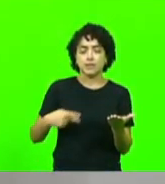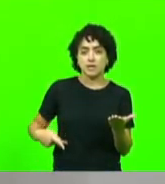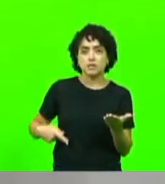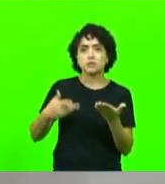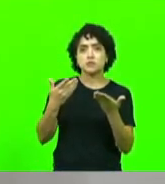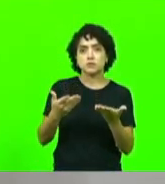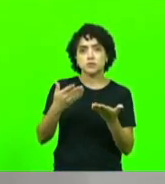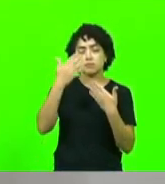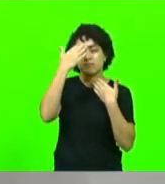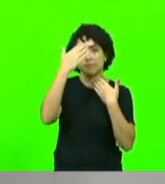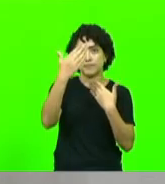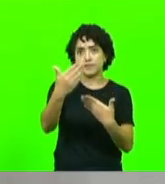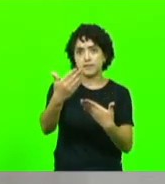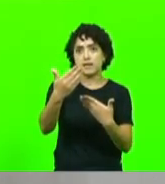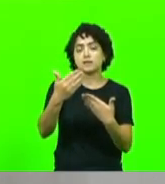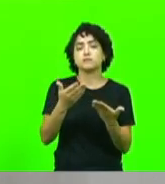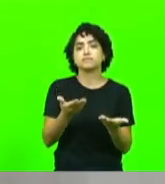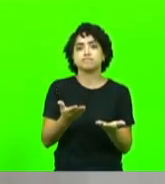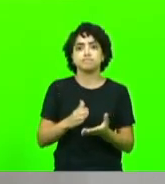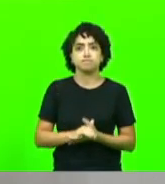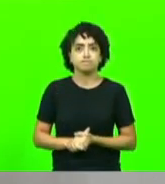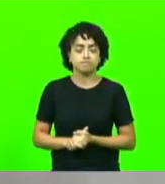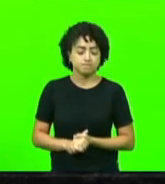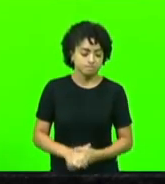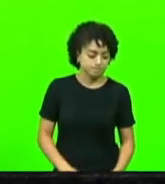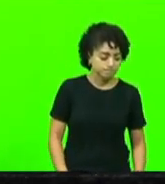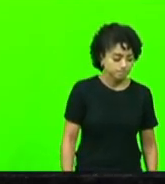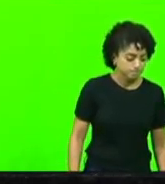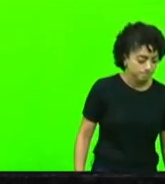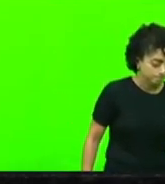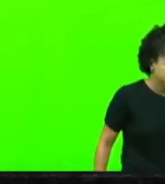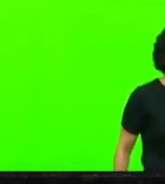Muito obrigado pela concessão da palavra.